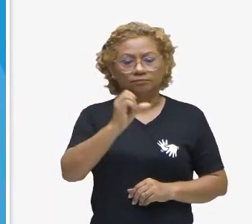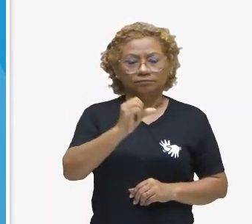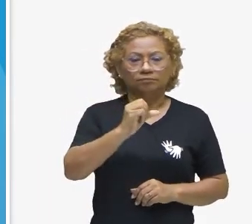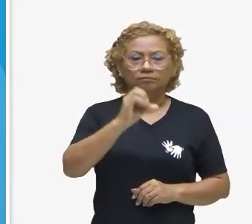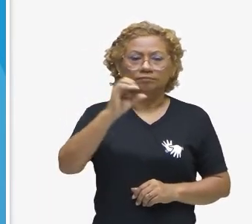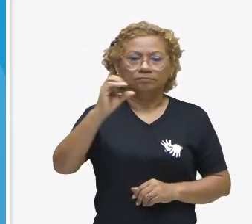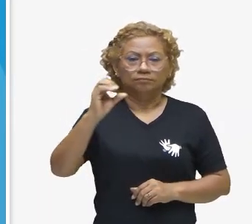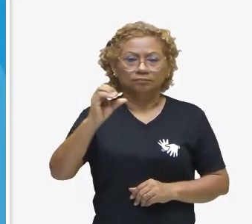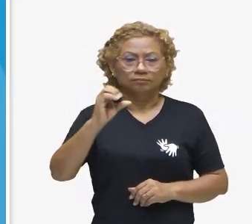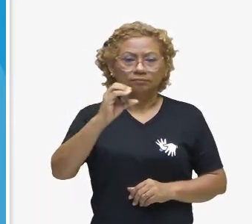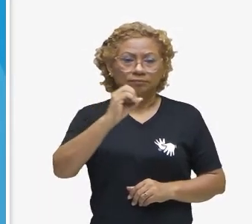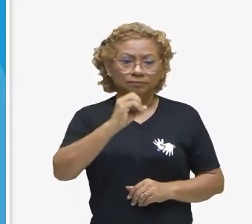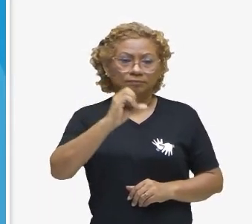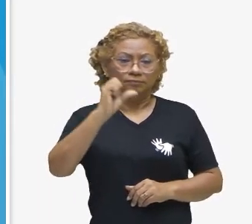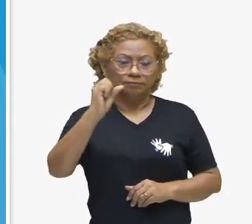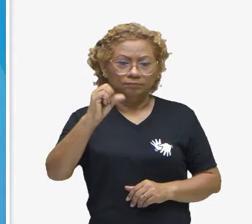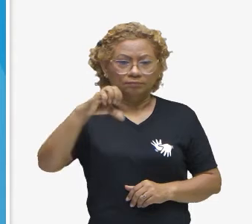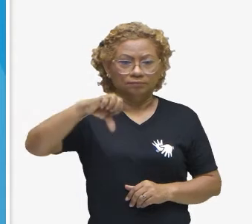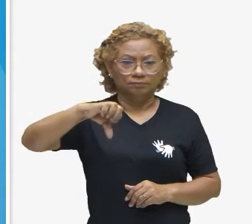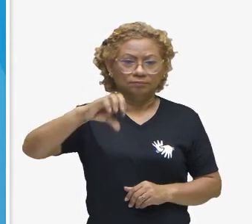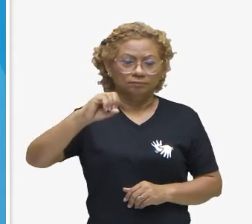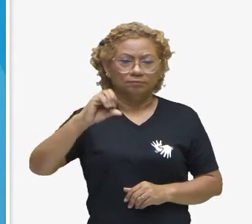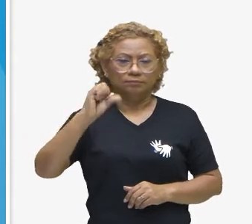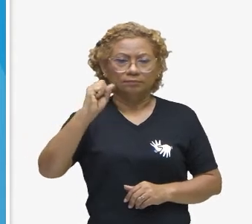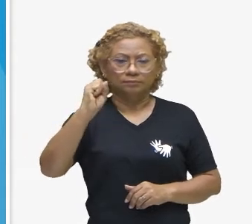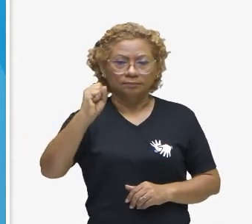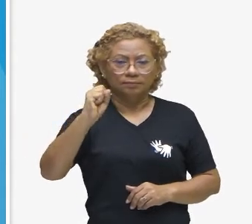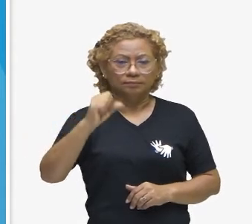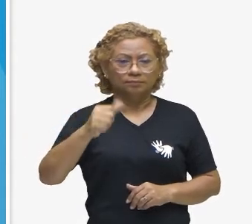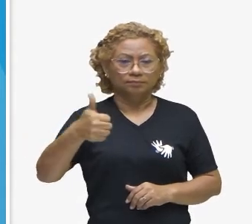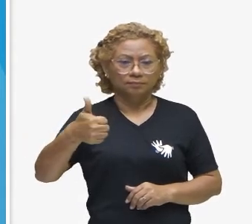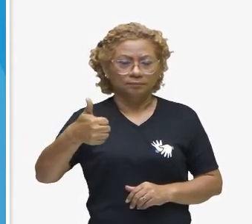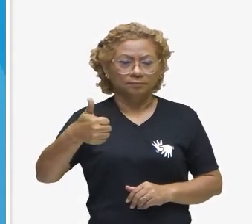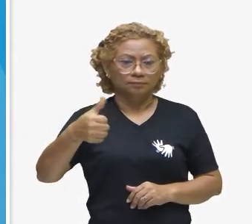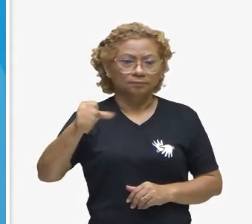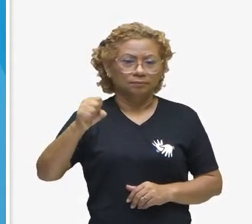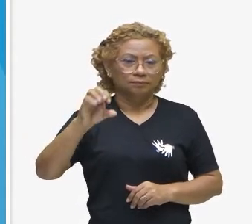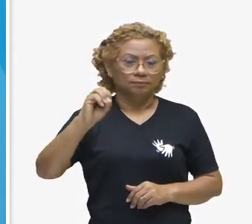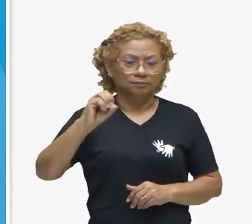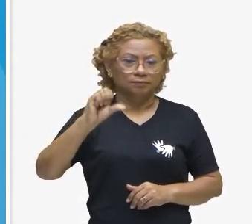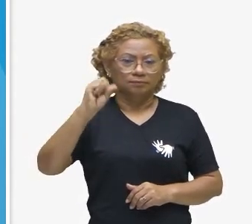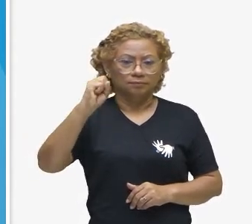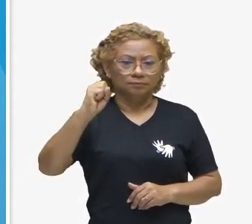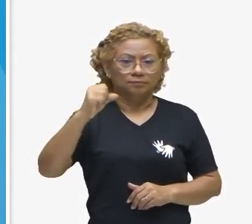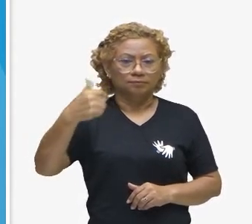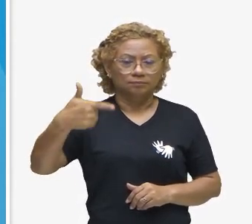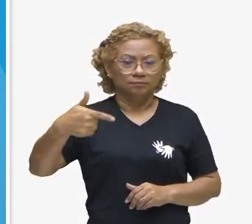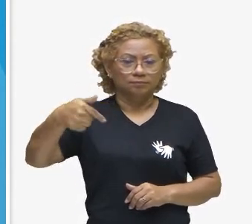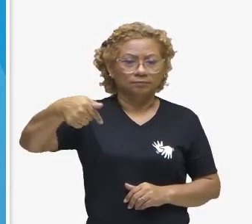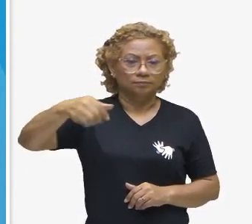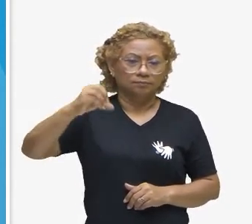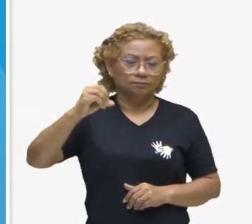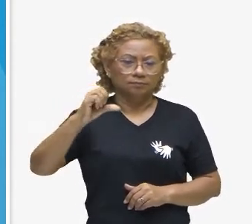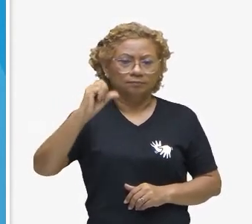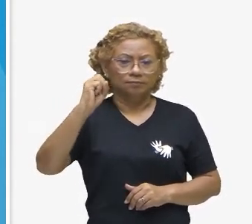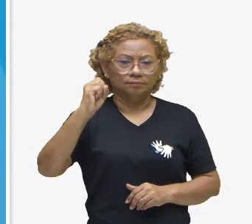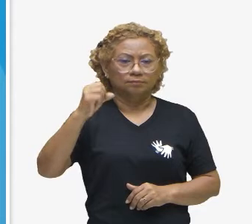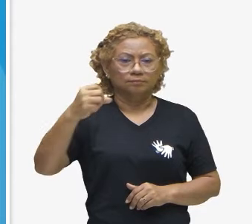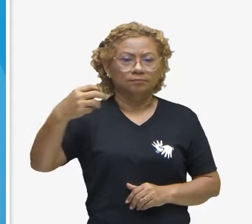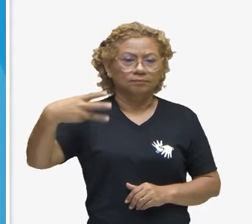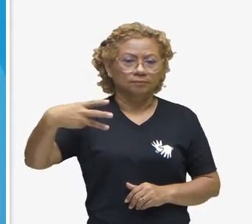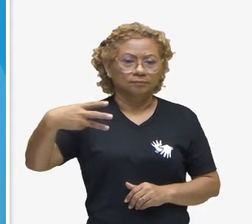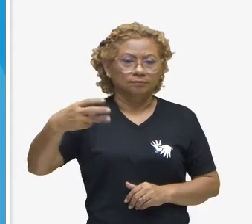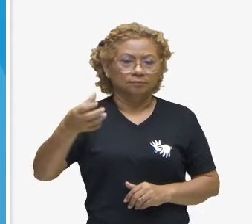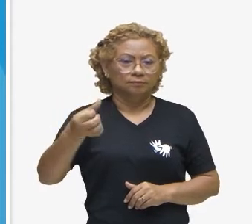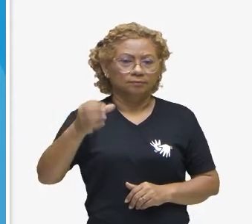não há problema nenhum, ou os valores em radiano. 0, π sobre 2, π, 3π sobre 2